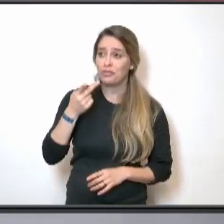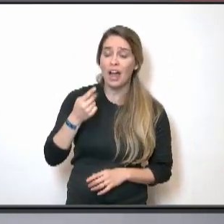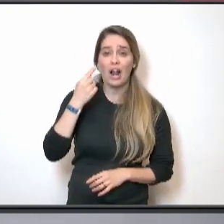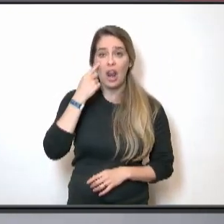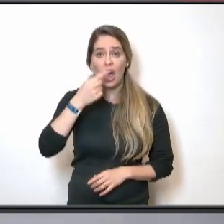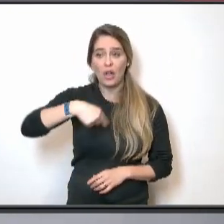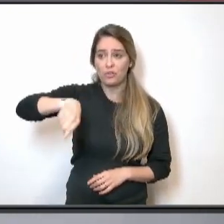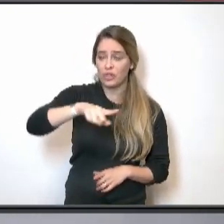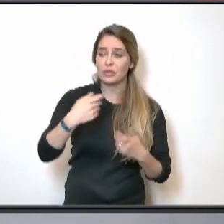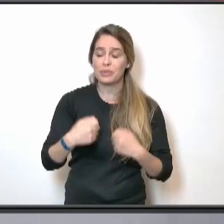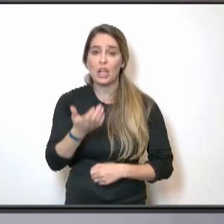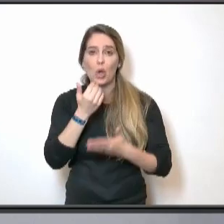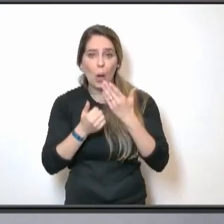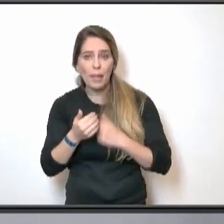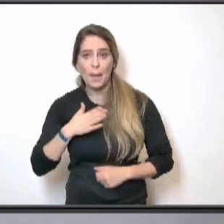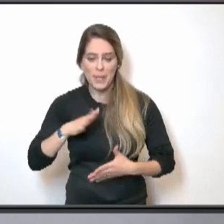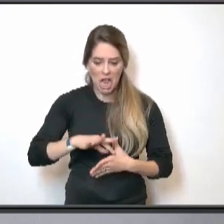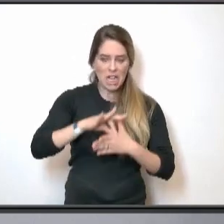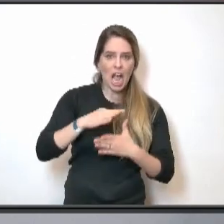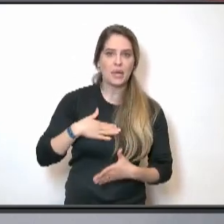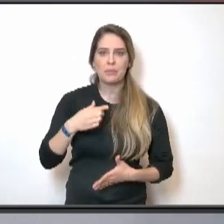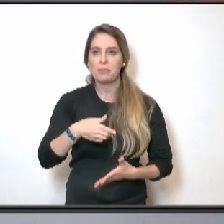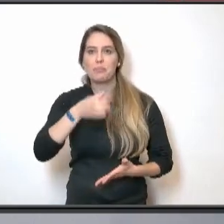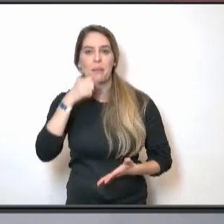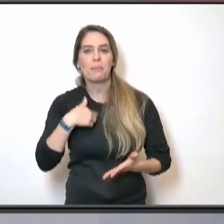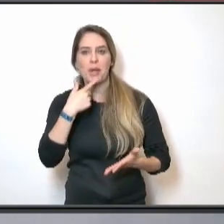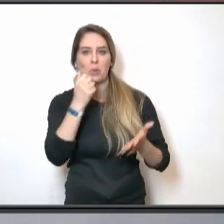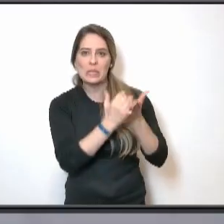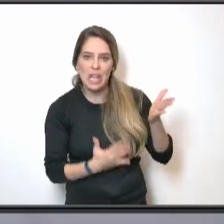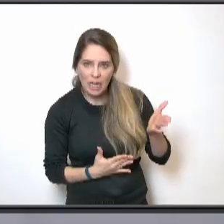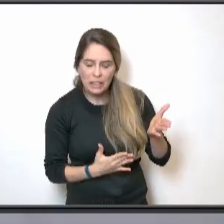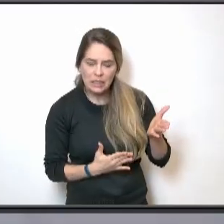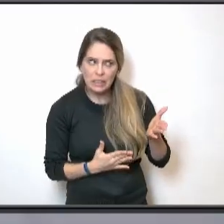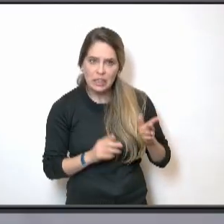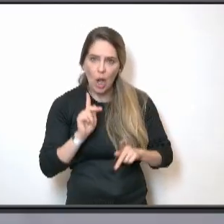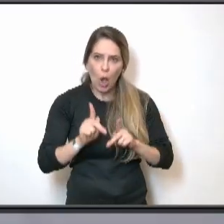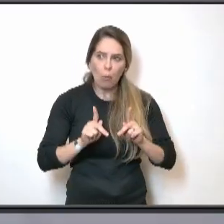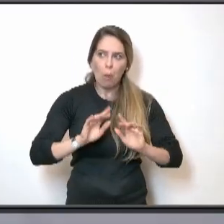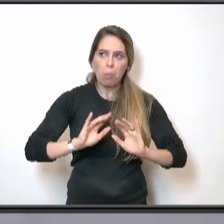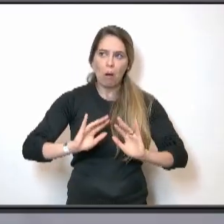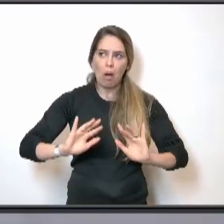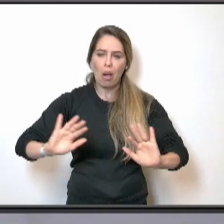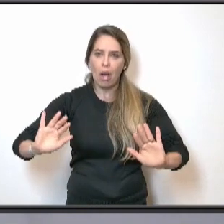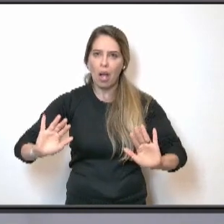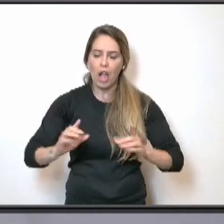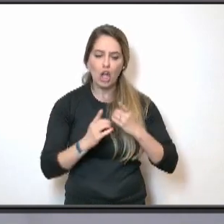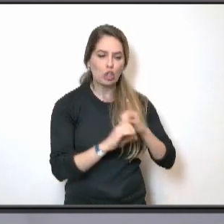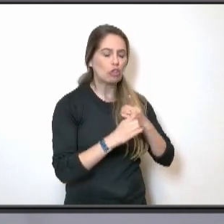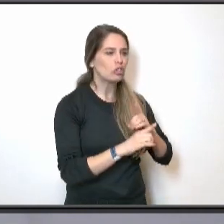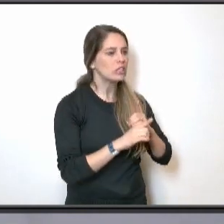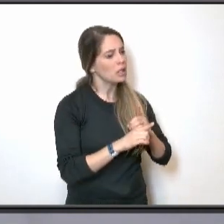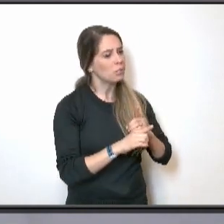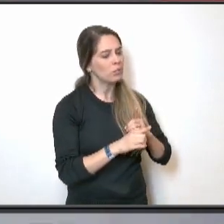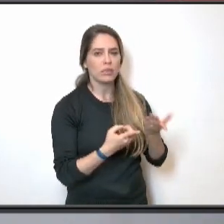fica escandalizada, o povo vai saindo, não é? E aí ficam só os discípulos. Jesus diz assim, vocês, por que vocês não